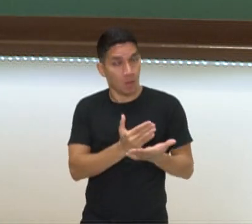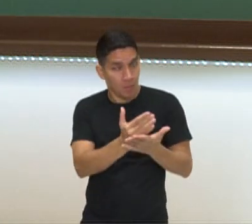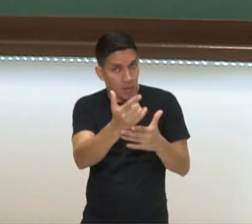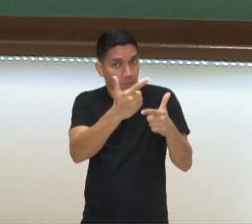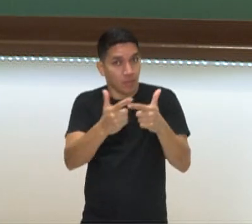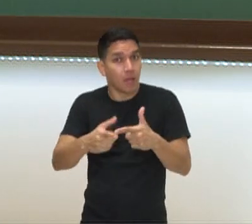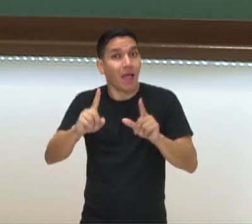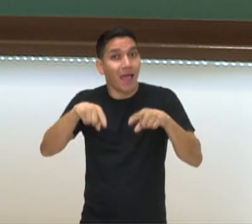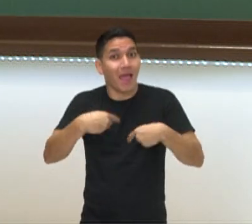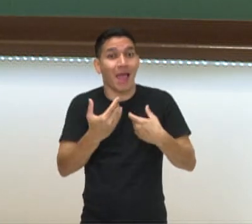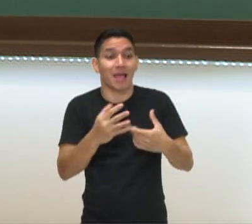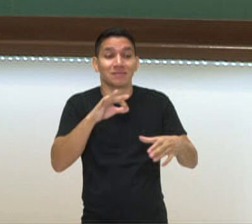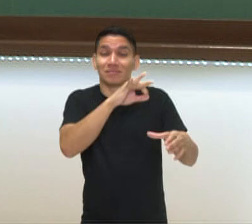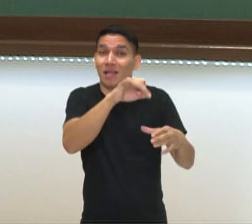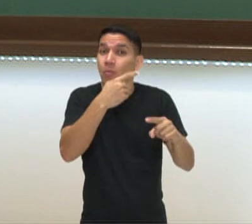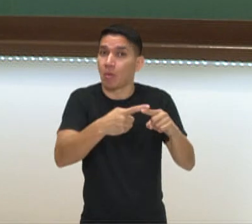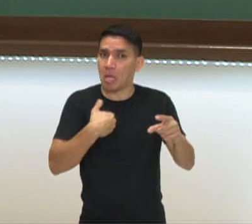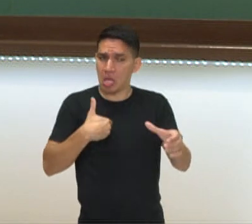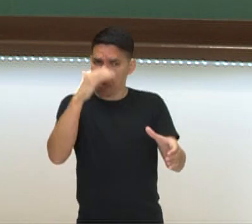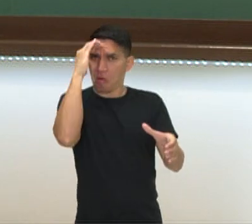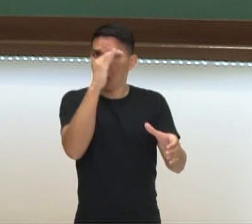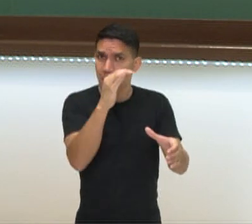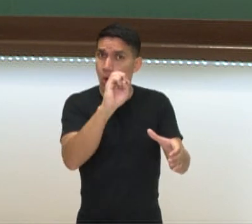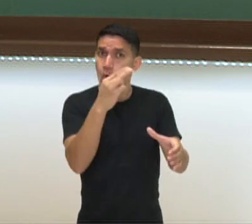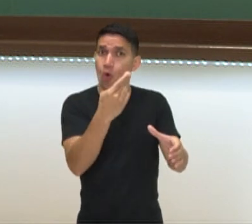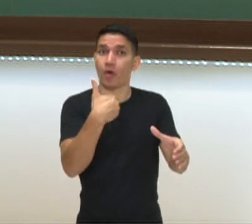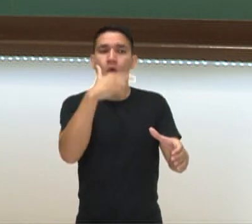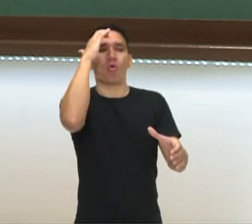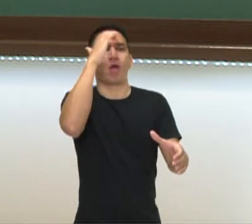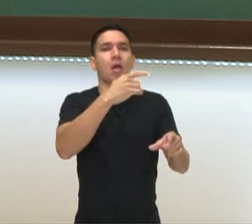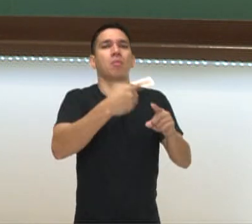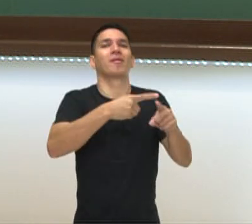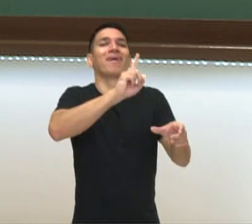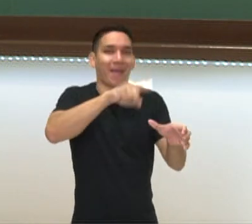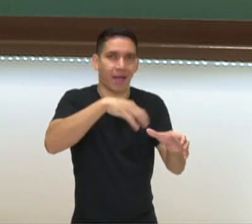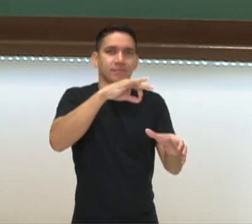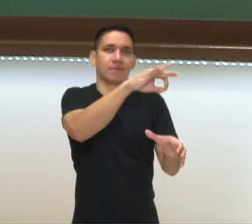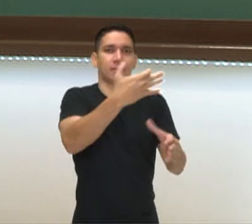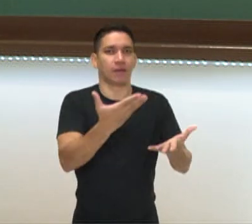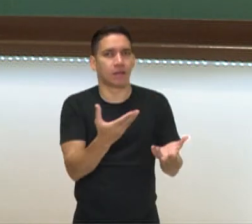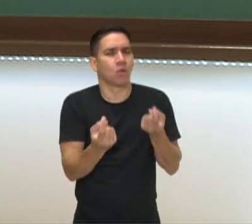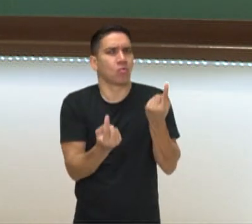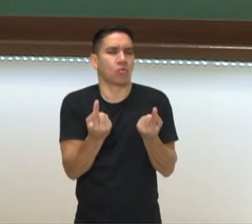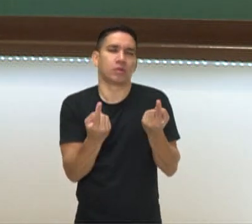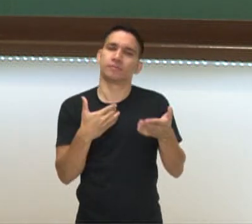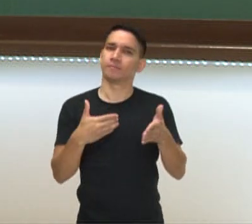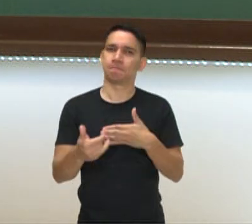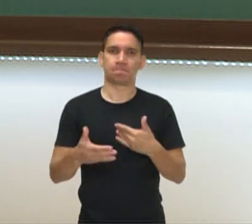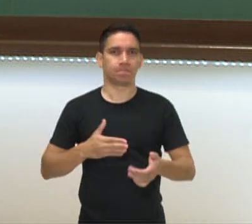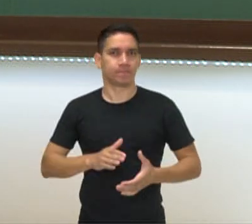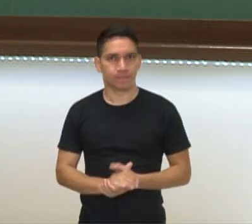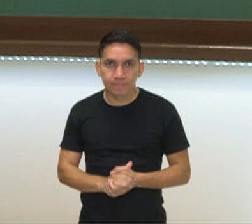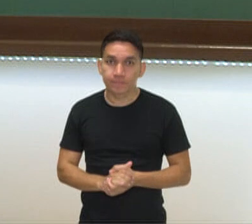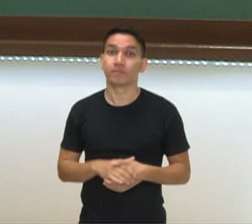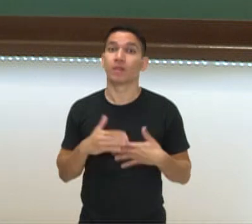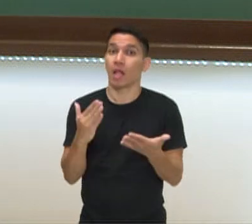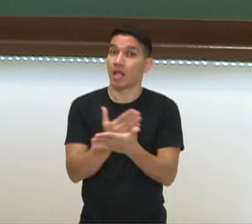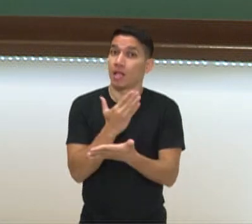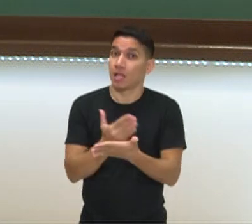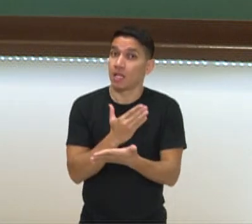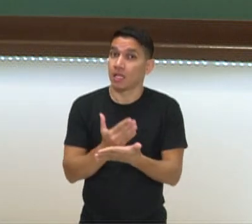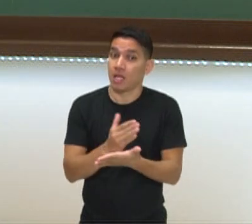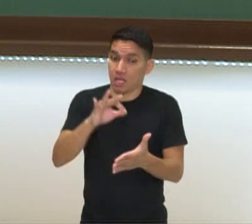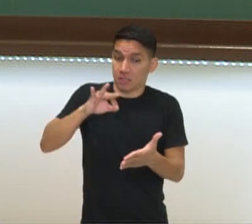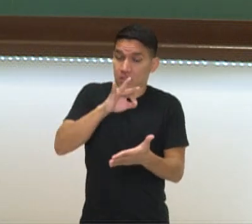é sagrado porque nós respeitamos, ou nós respeitamos porque é sagrado? Tanto faz. Um livro sagrado,